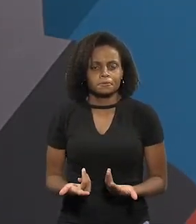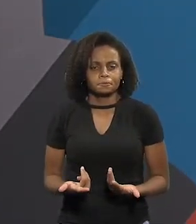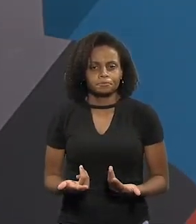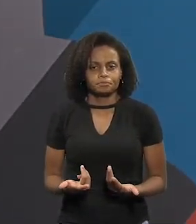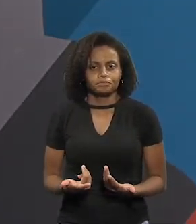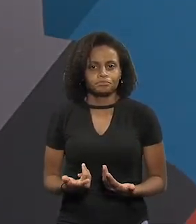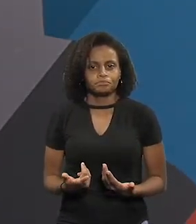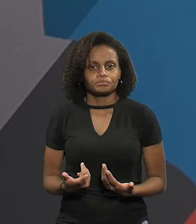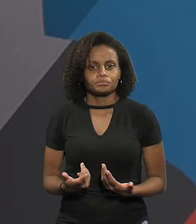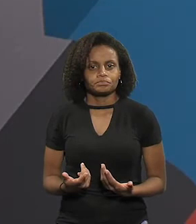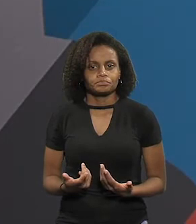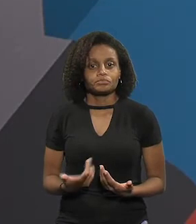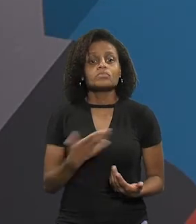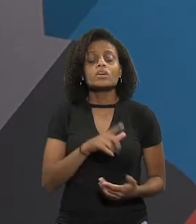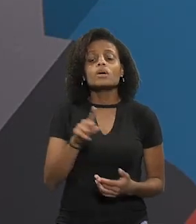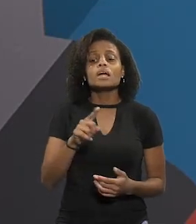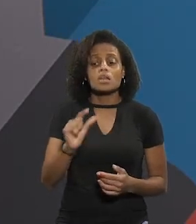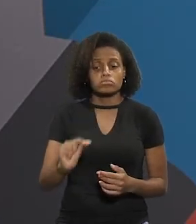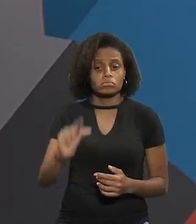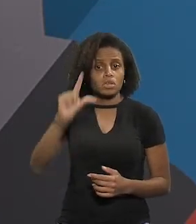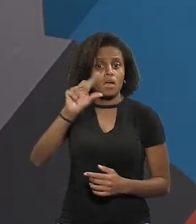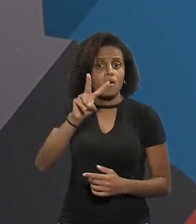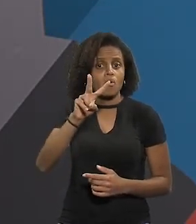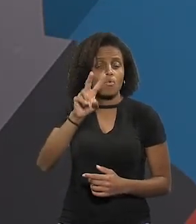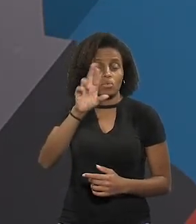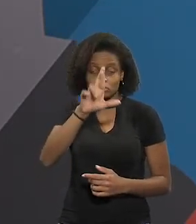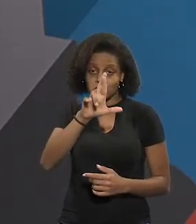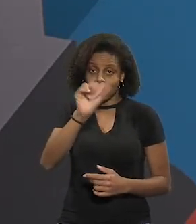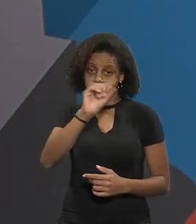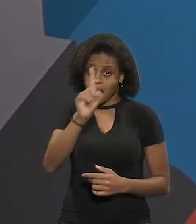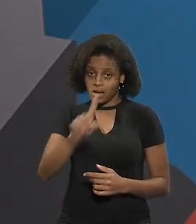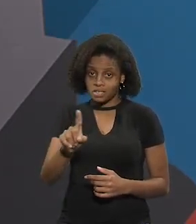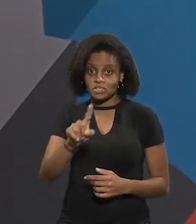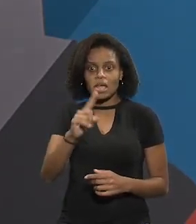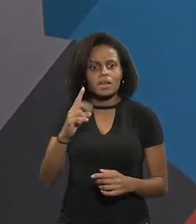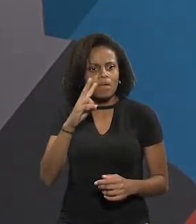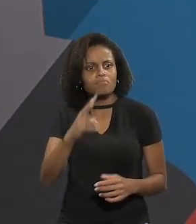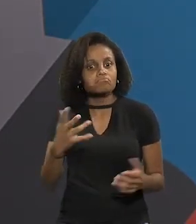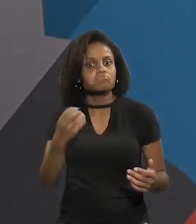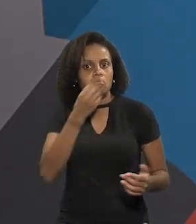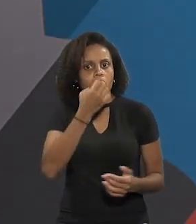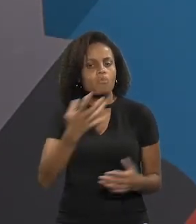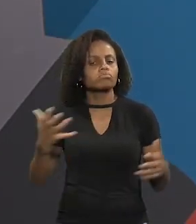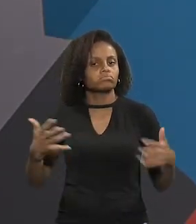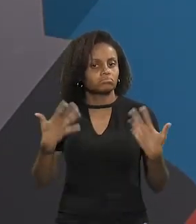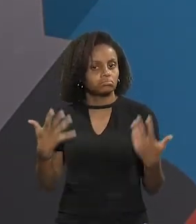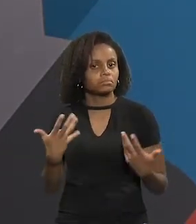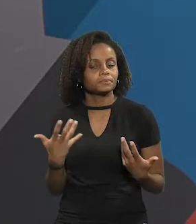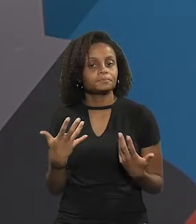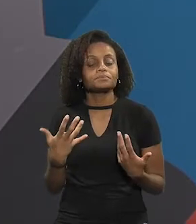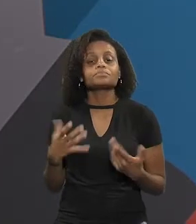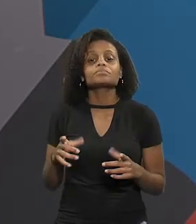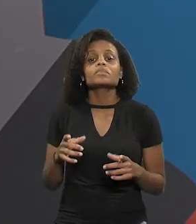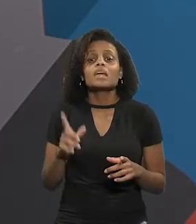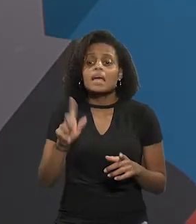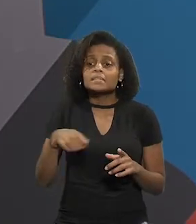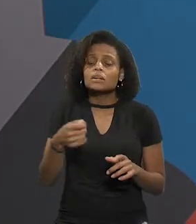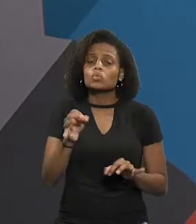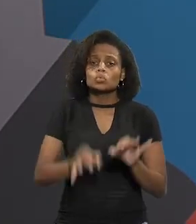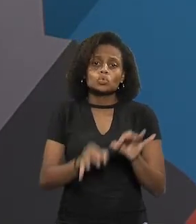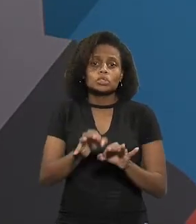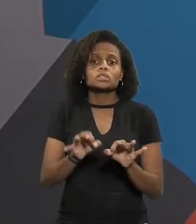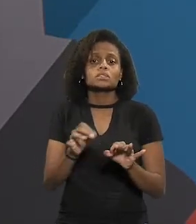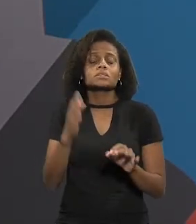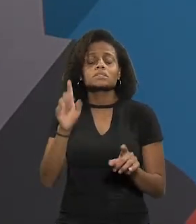aspecto, o incremento dos valores do RAS torna o RAS mais atrativo, além de uma questão de justiça, e de modo que num futuro